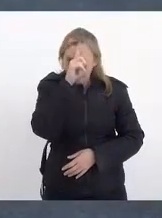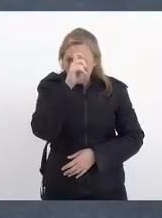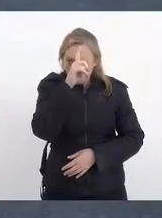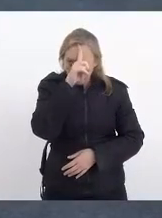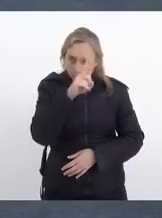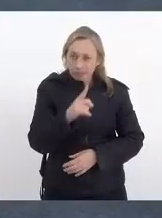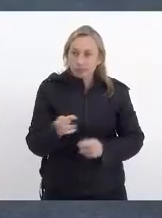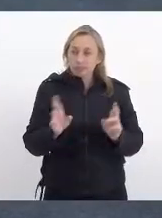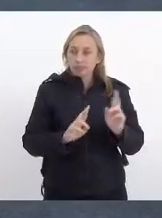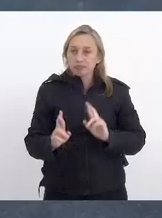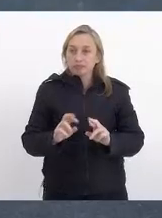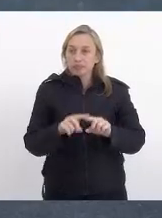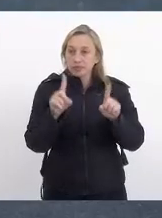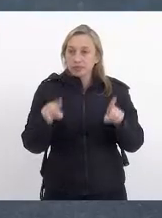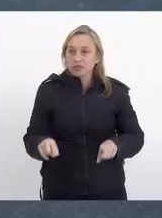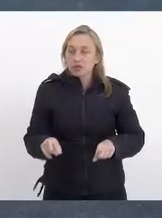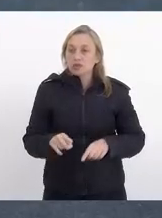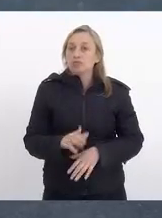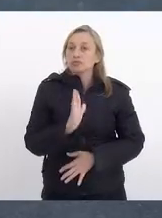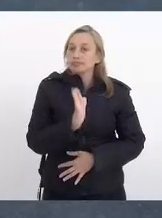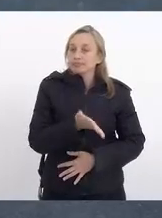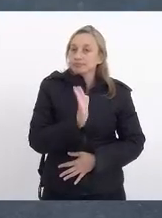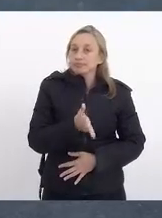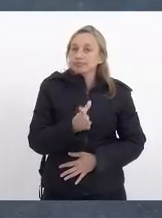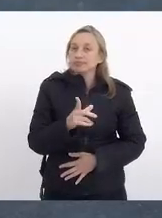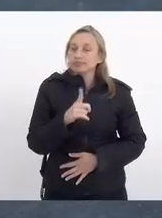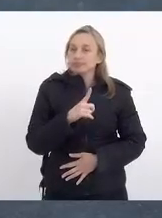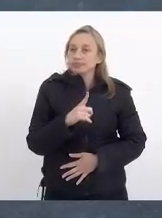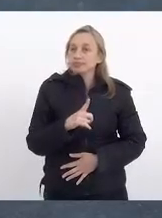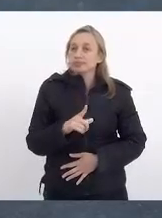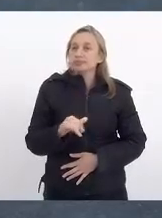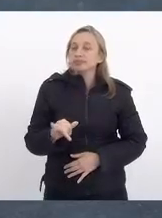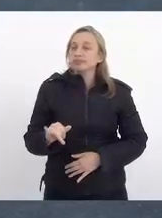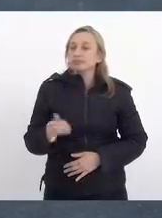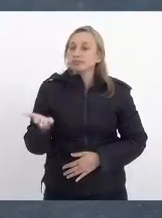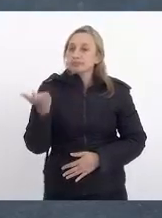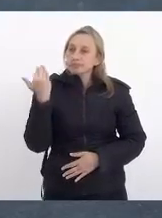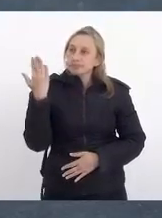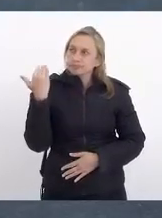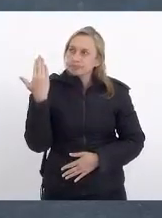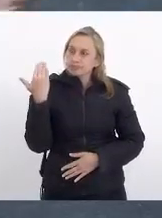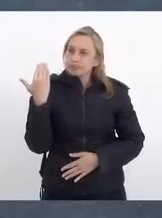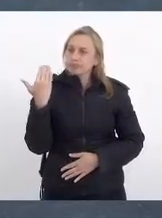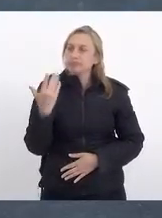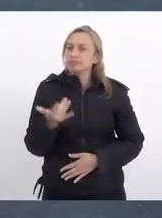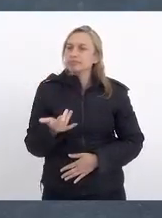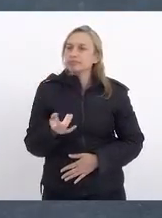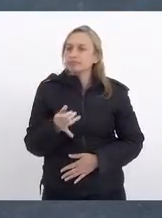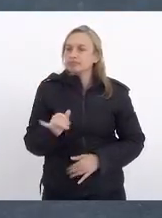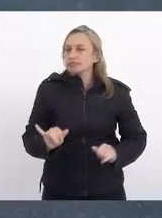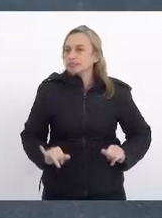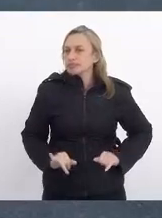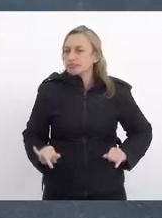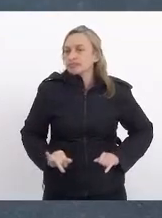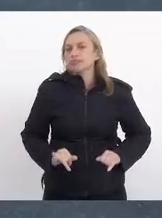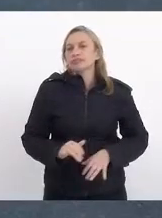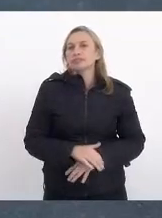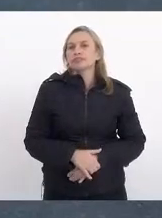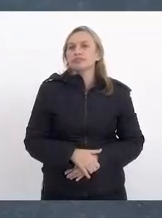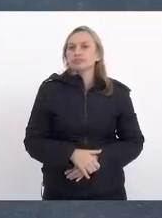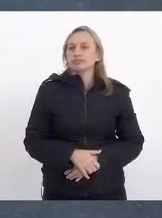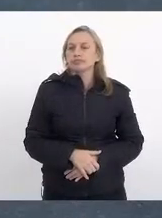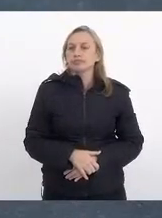hospital por relação aos servidores que já já teve passado o passado você quer constantemente na